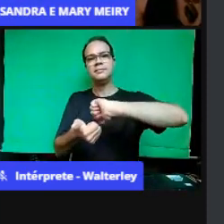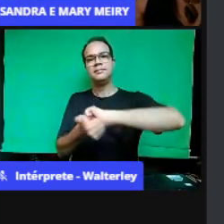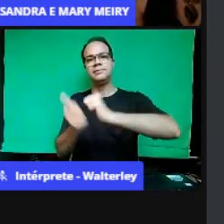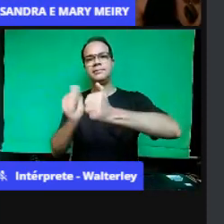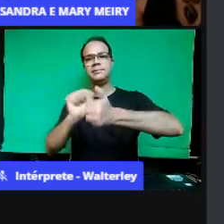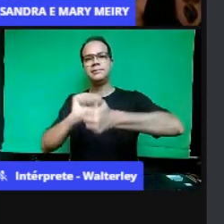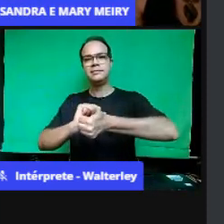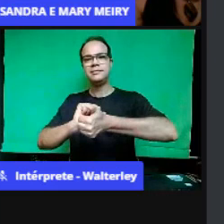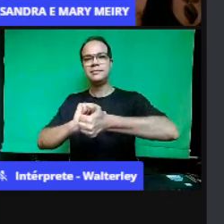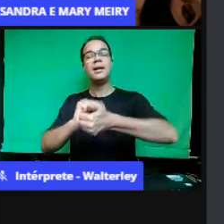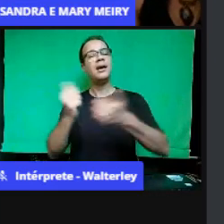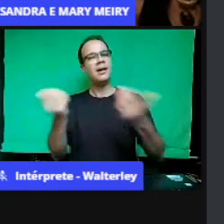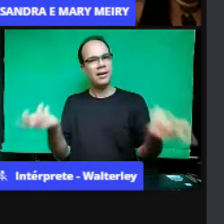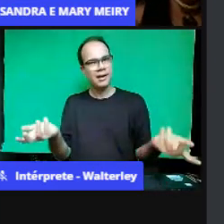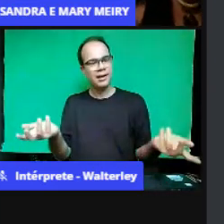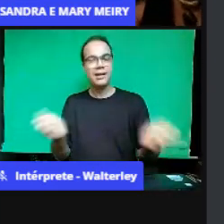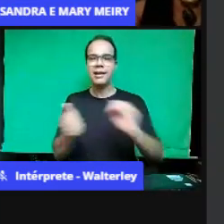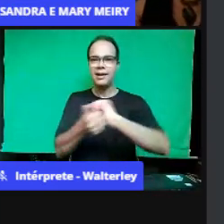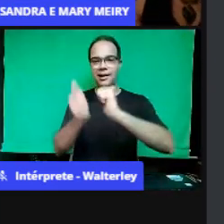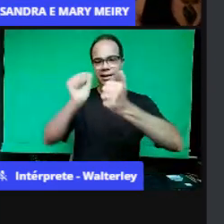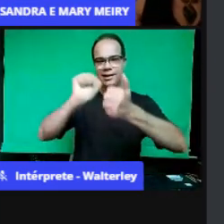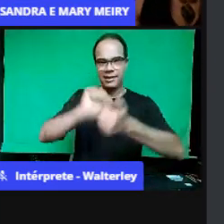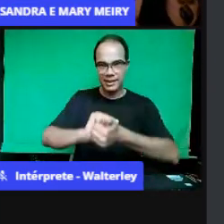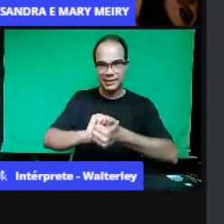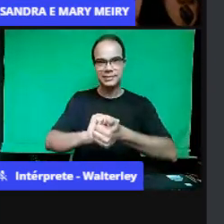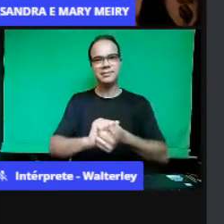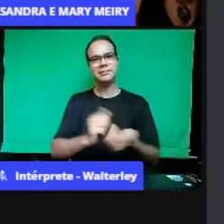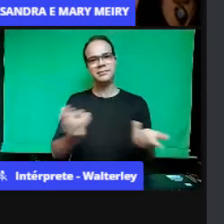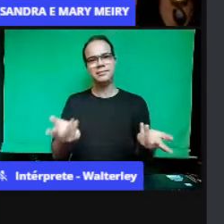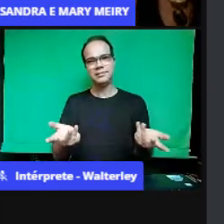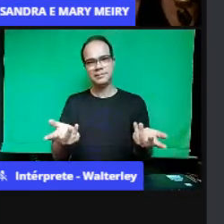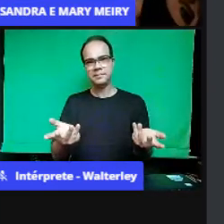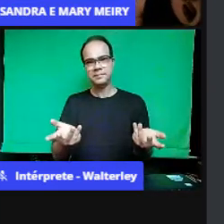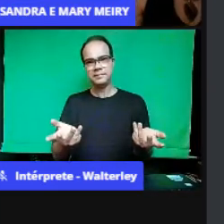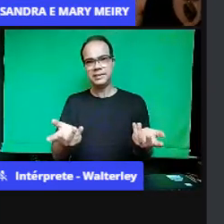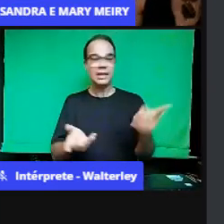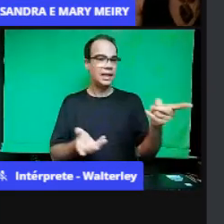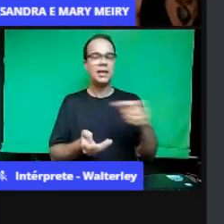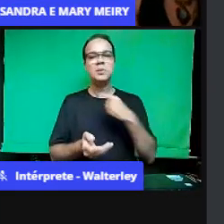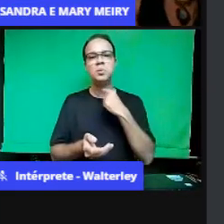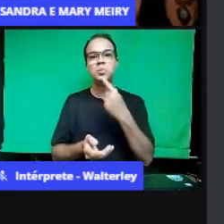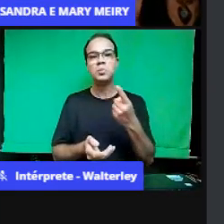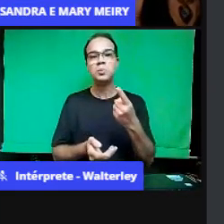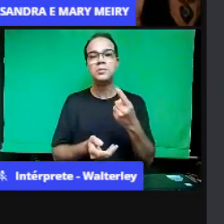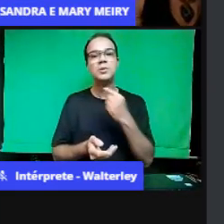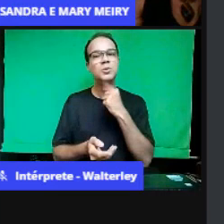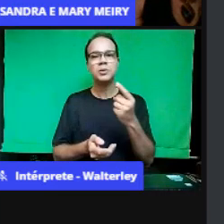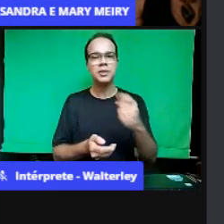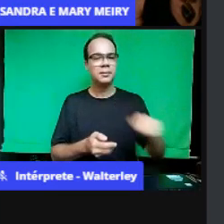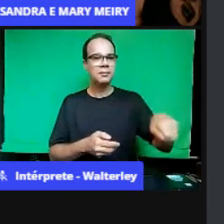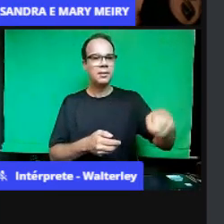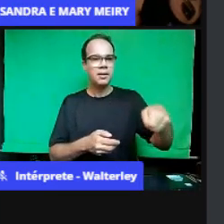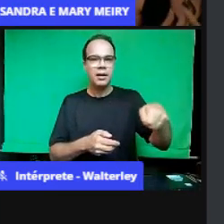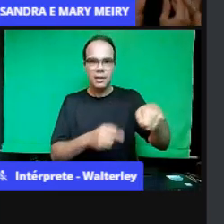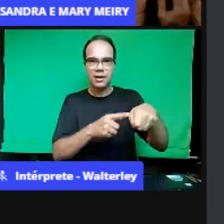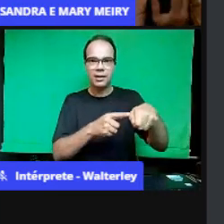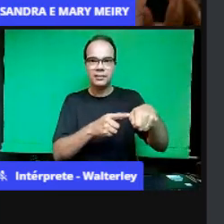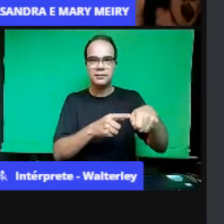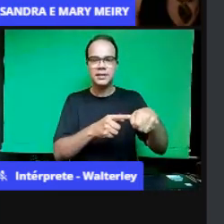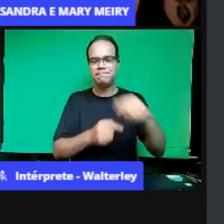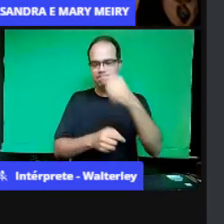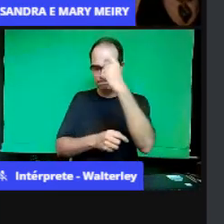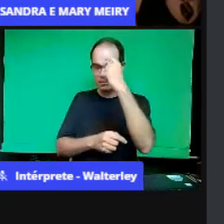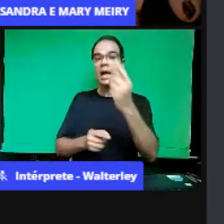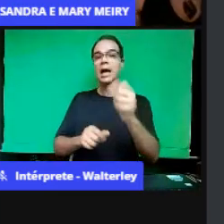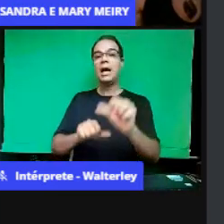esse registro do aluno. Isso é adaptação, é adaptar o material para favorecer, né? Quando eu